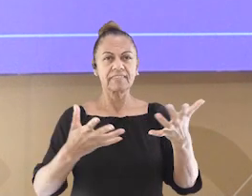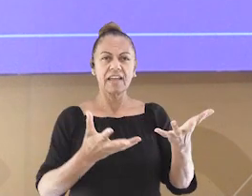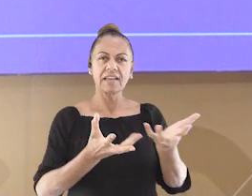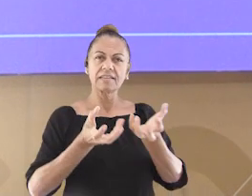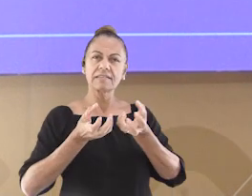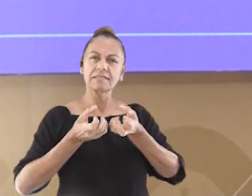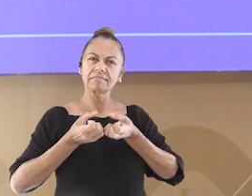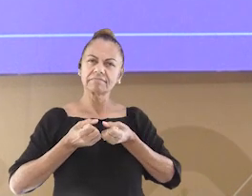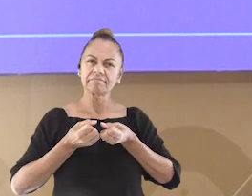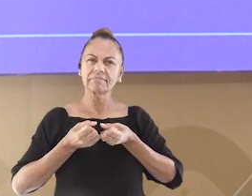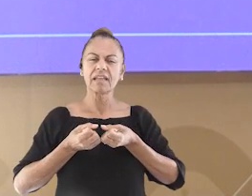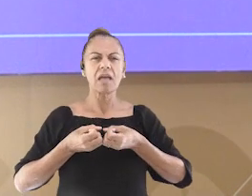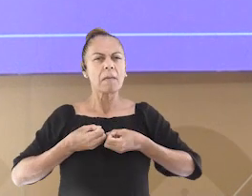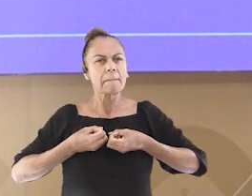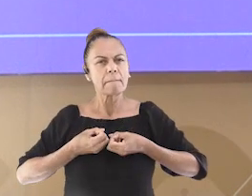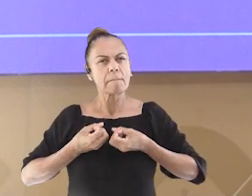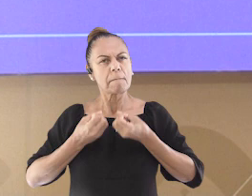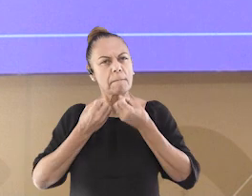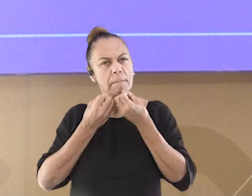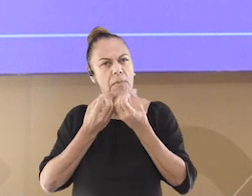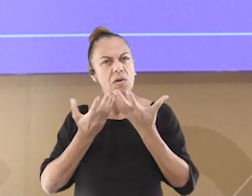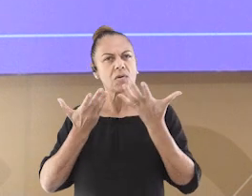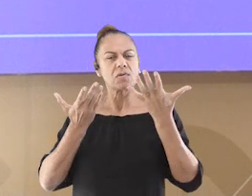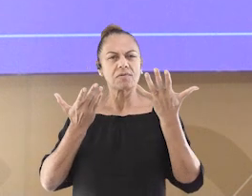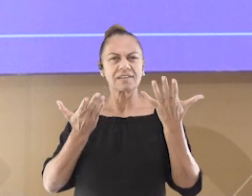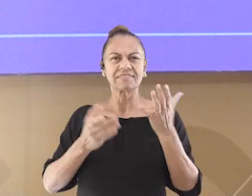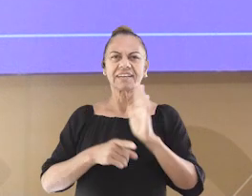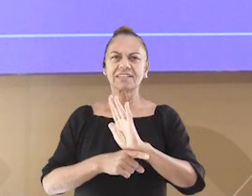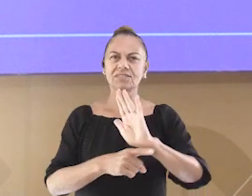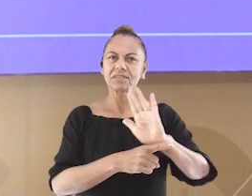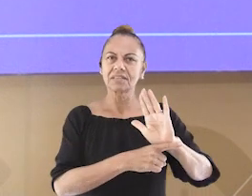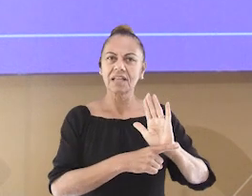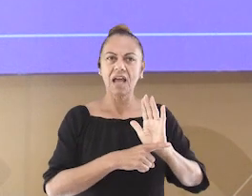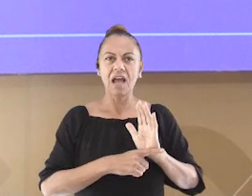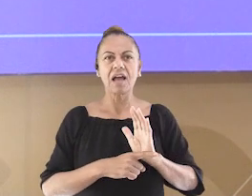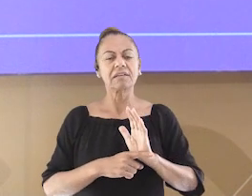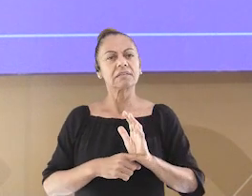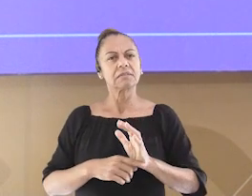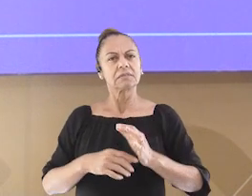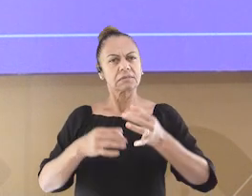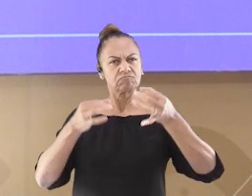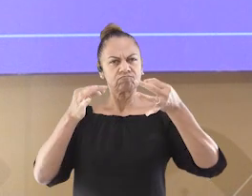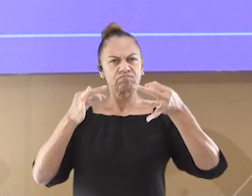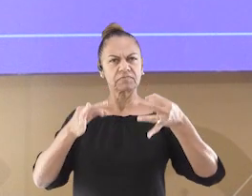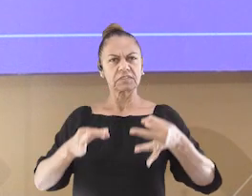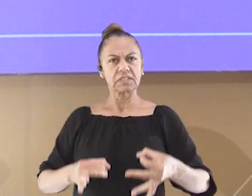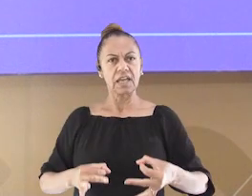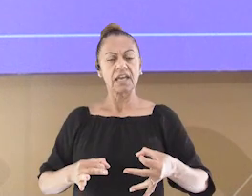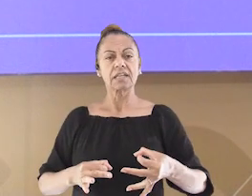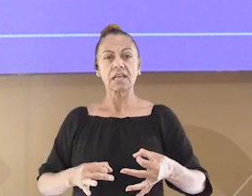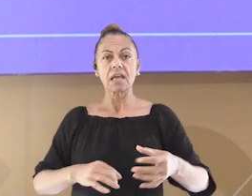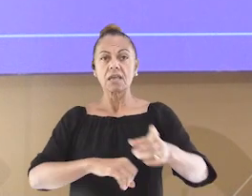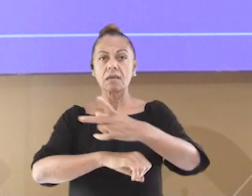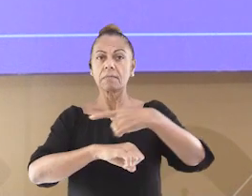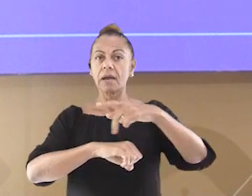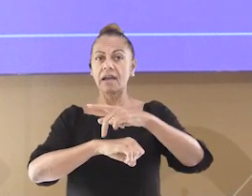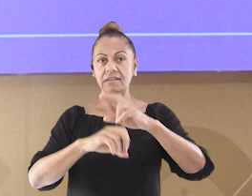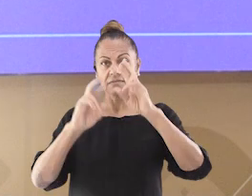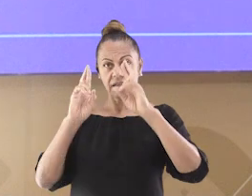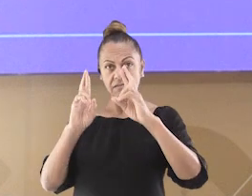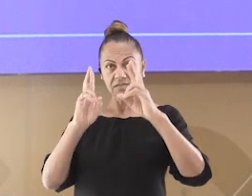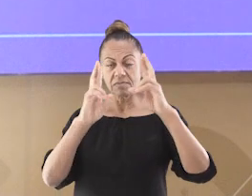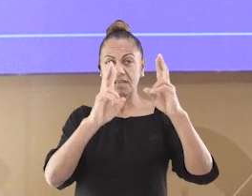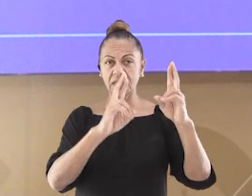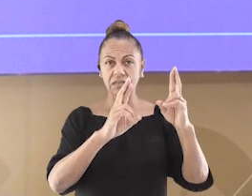destacando valores como a generosidade, a hospitalidade, a boa vontade para ajudar, a honestidade,